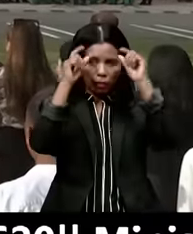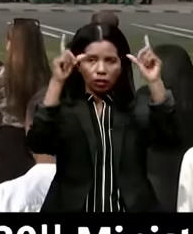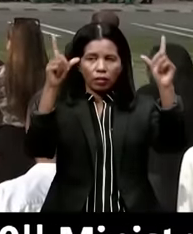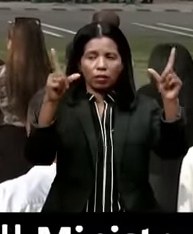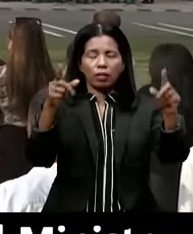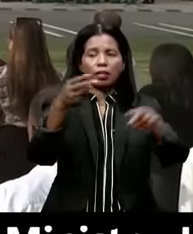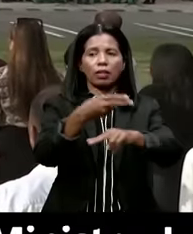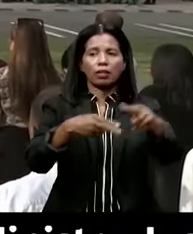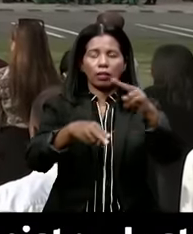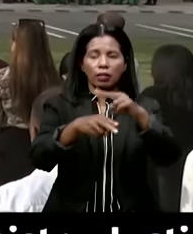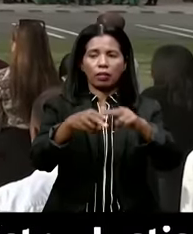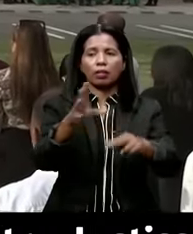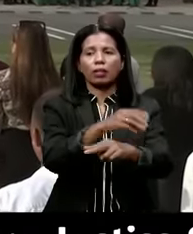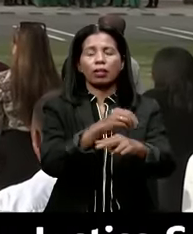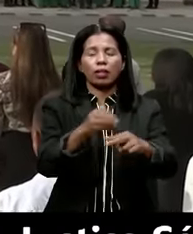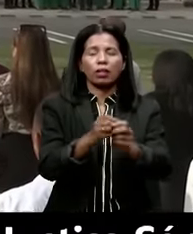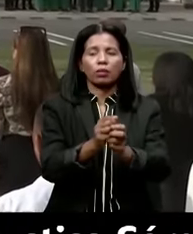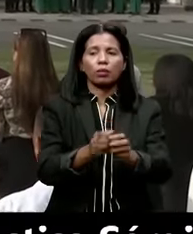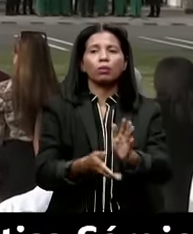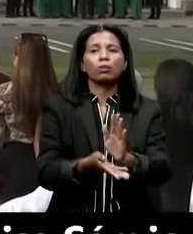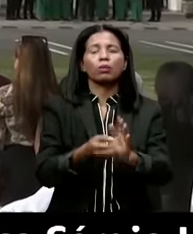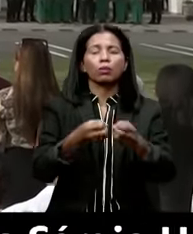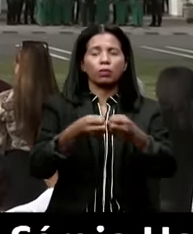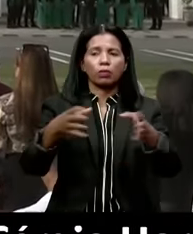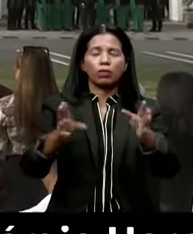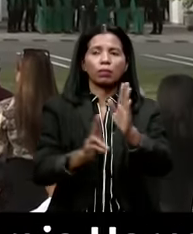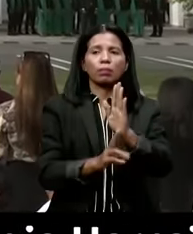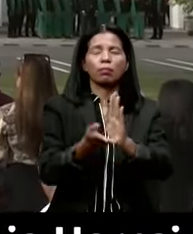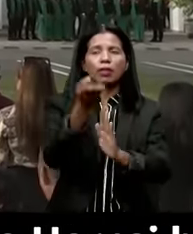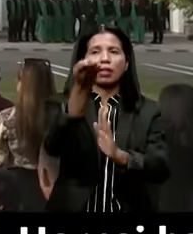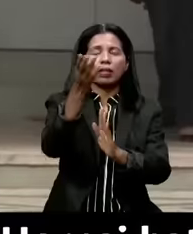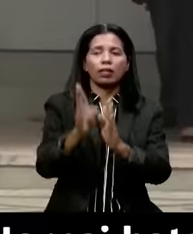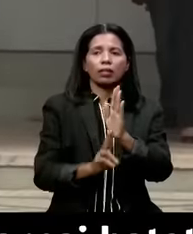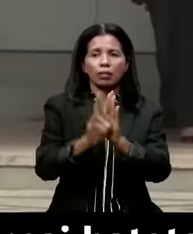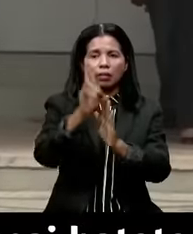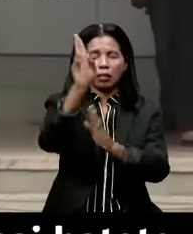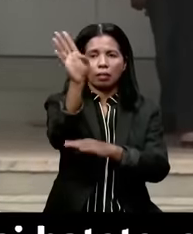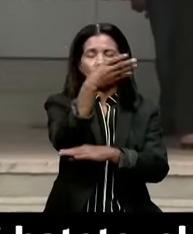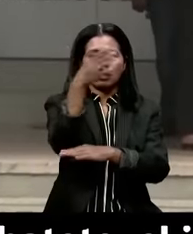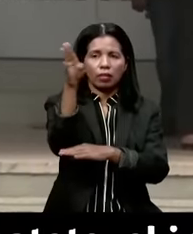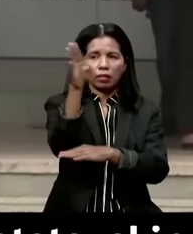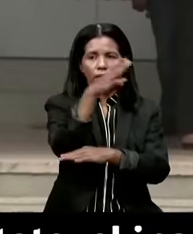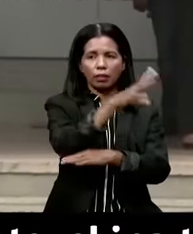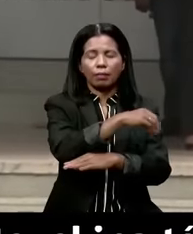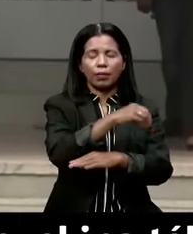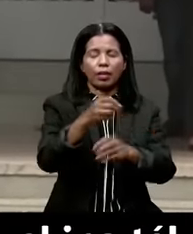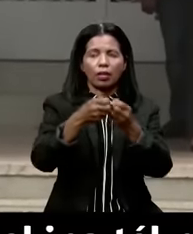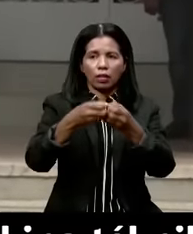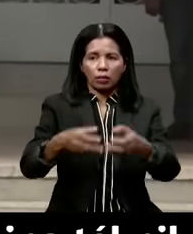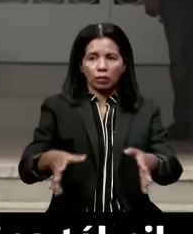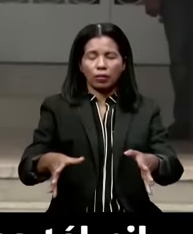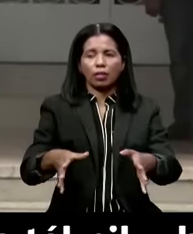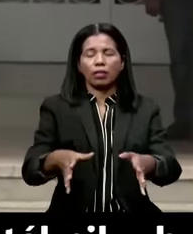se ona Bandeira Talin, no ato russi que nenei Bandeira saiba rinha tutun, mas bem membro FFDT line, car cois Bandeira,